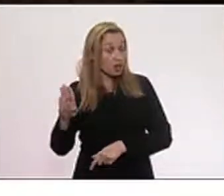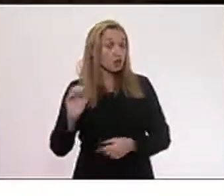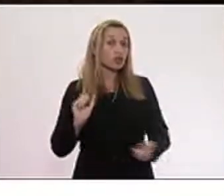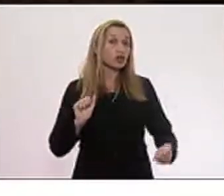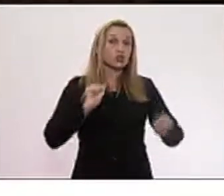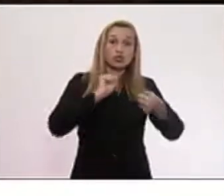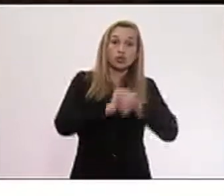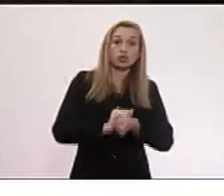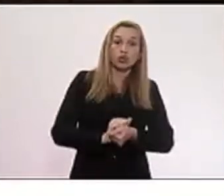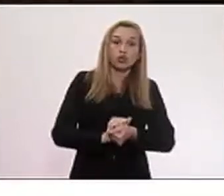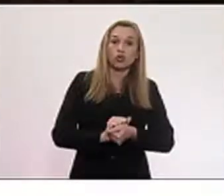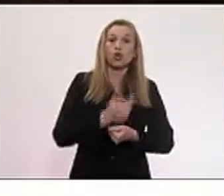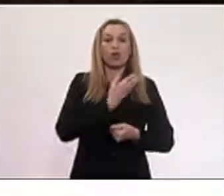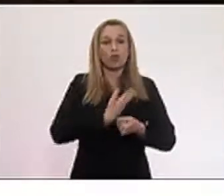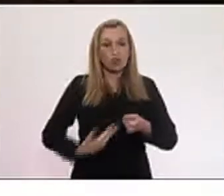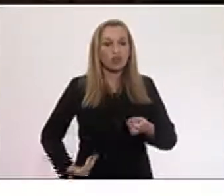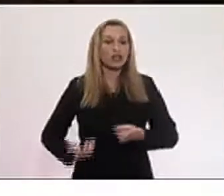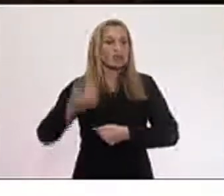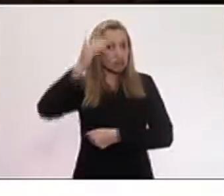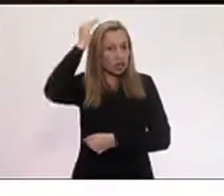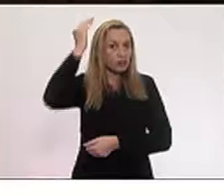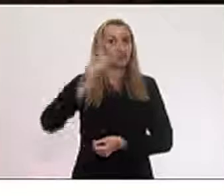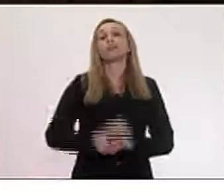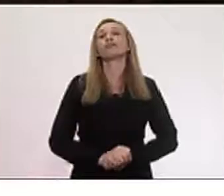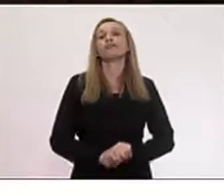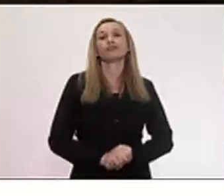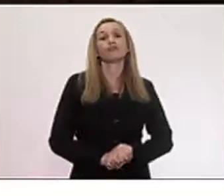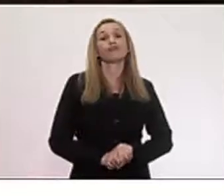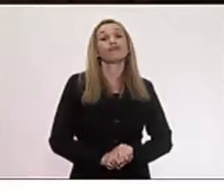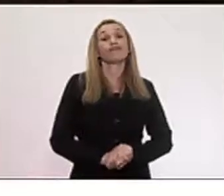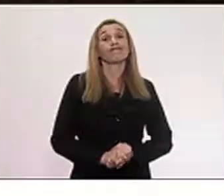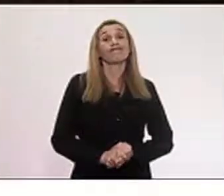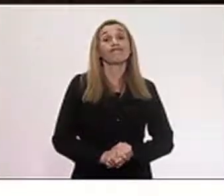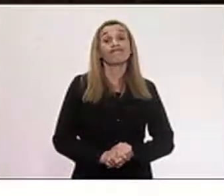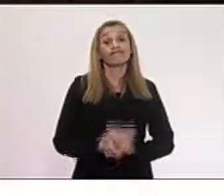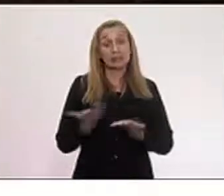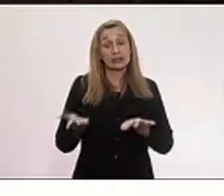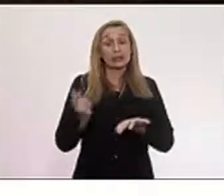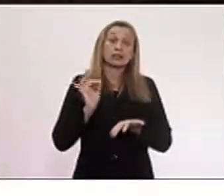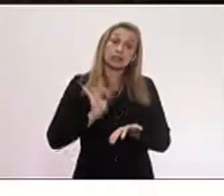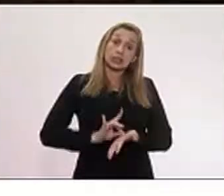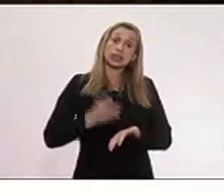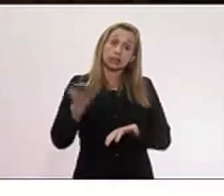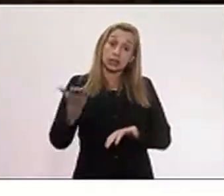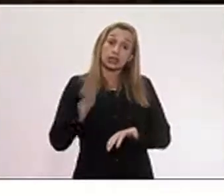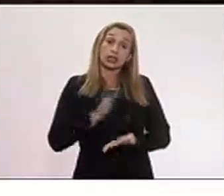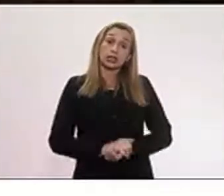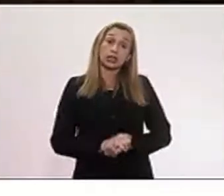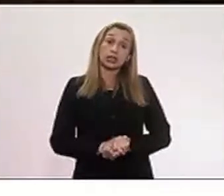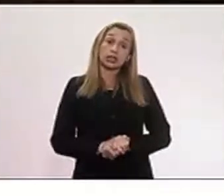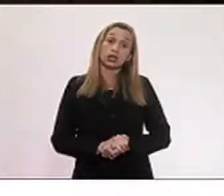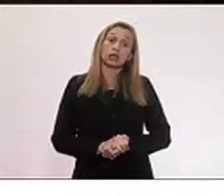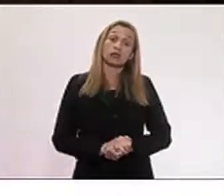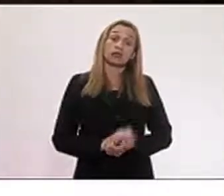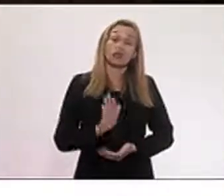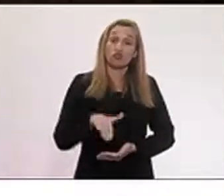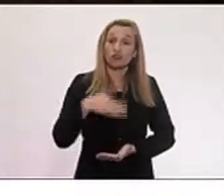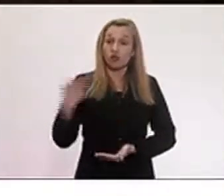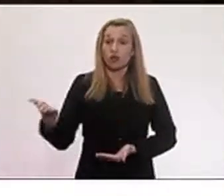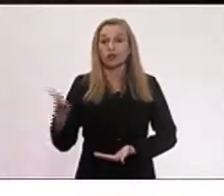aliou ao governo Temer. Essa é a verdade. E ficou